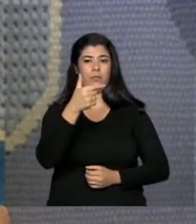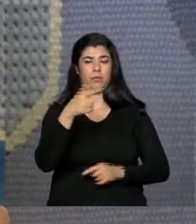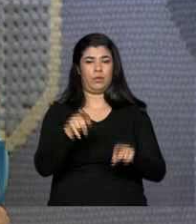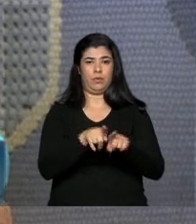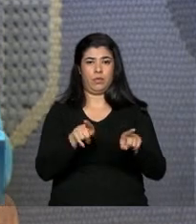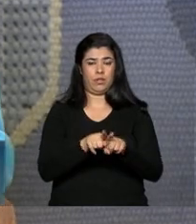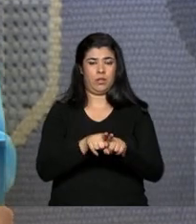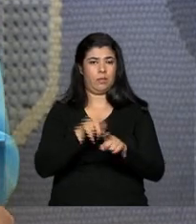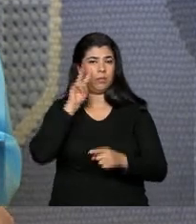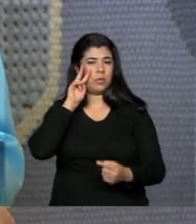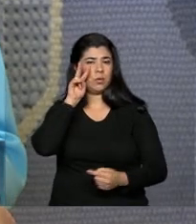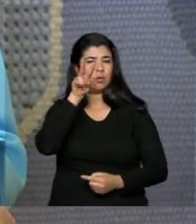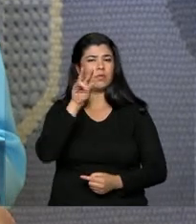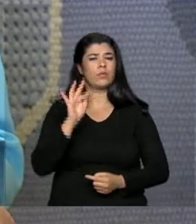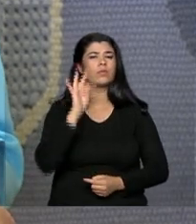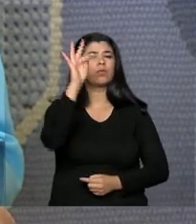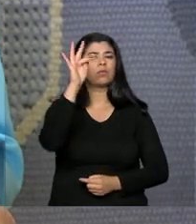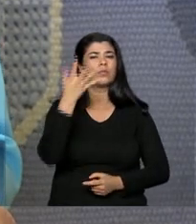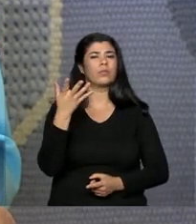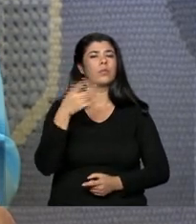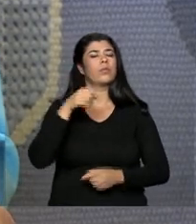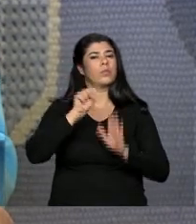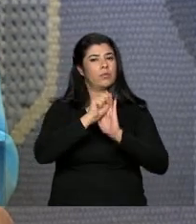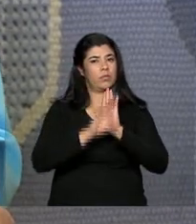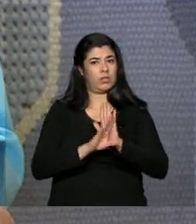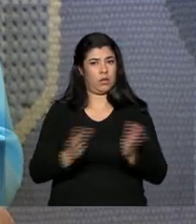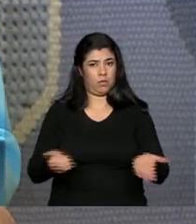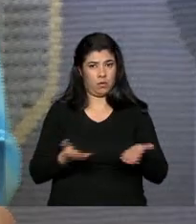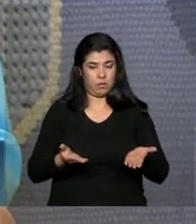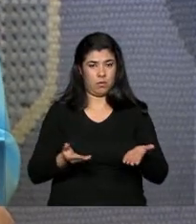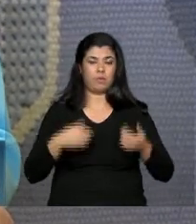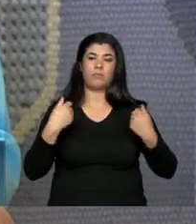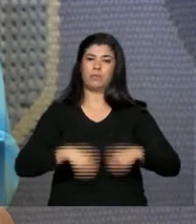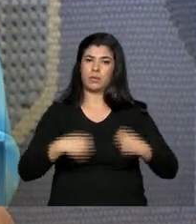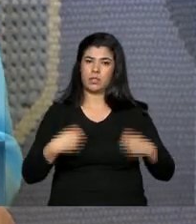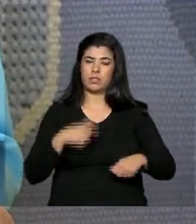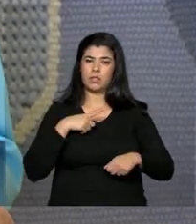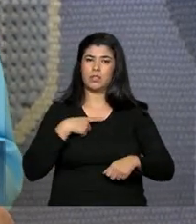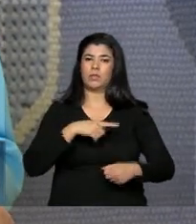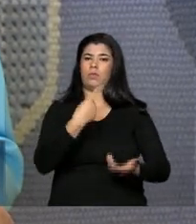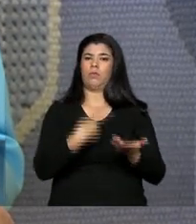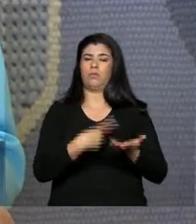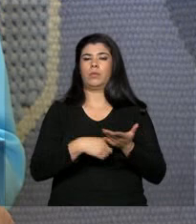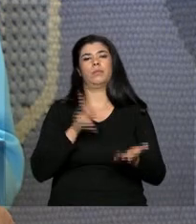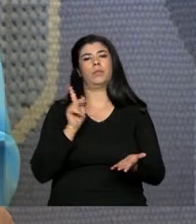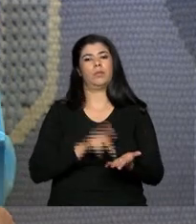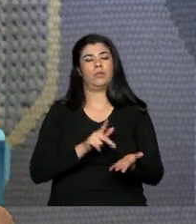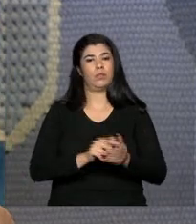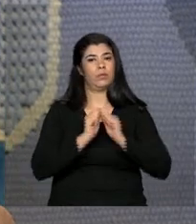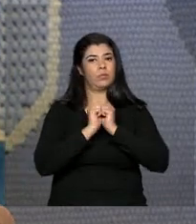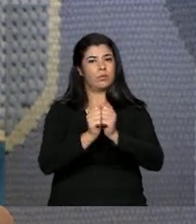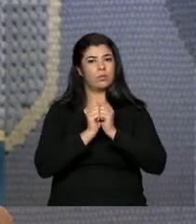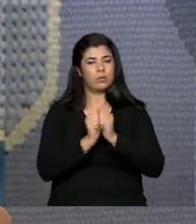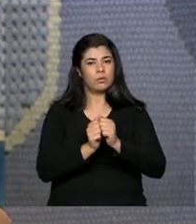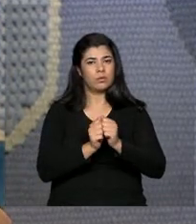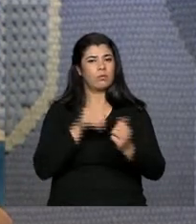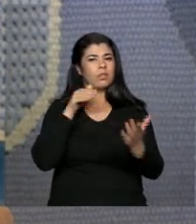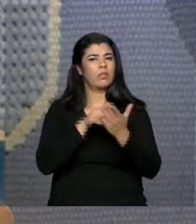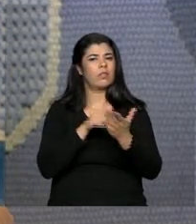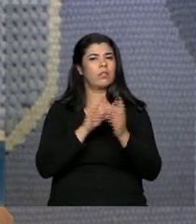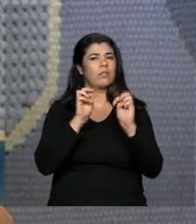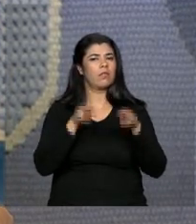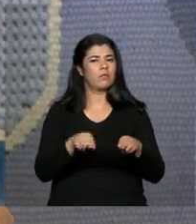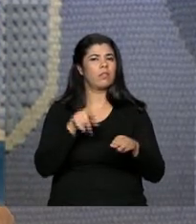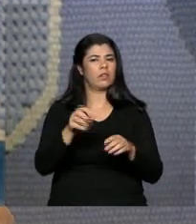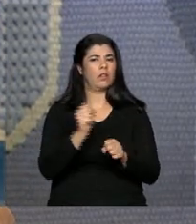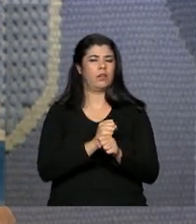visão de que o século necessita que nós tenhamos o compromisso de que, até o